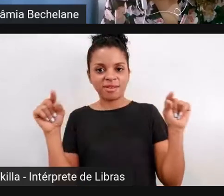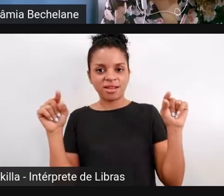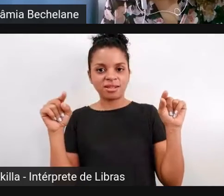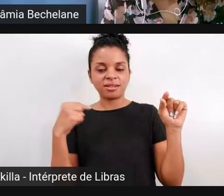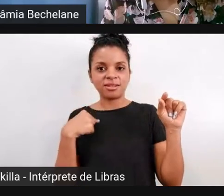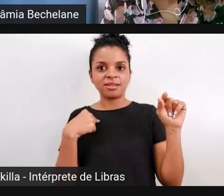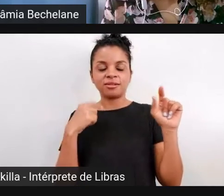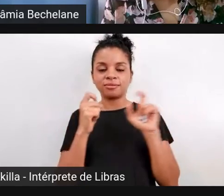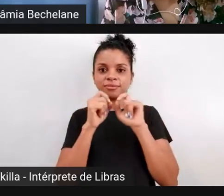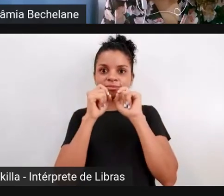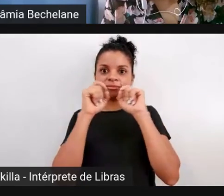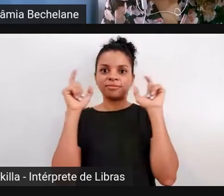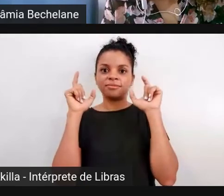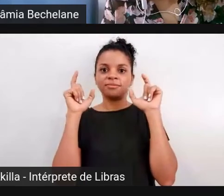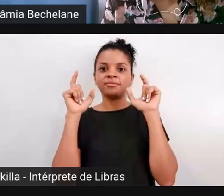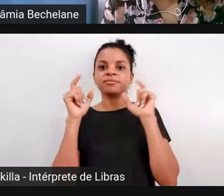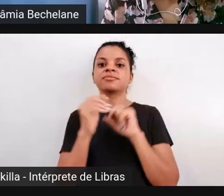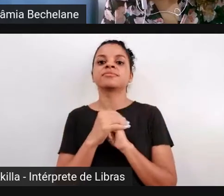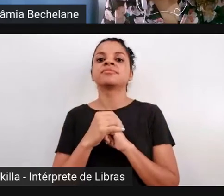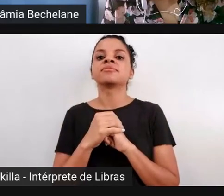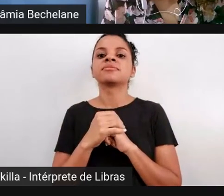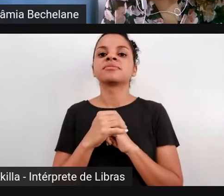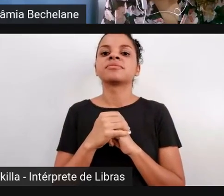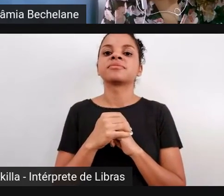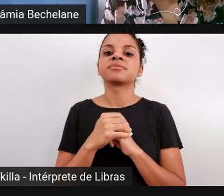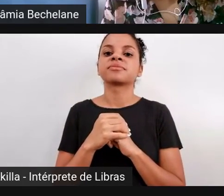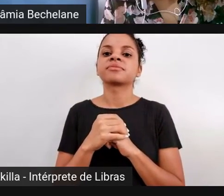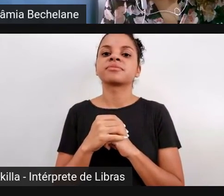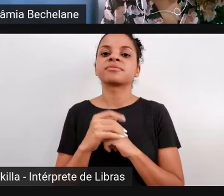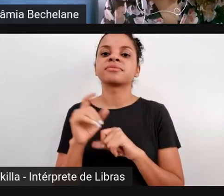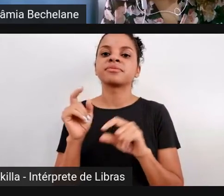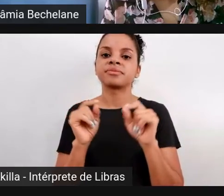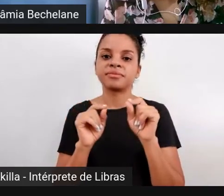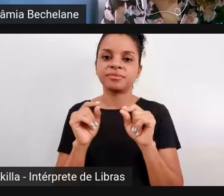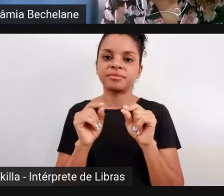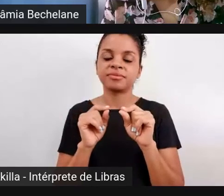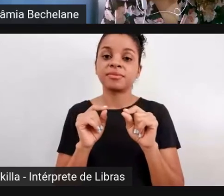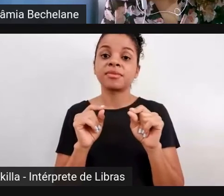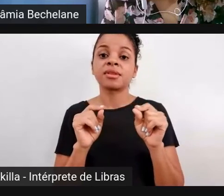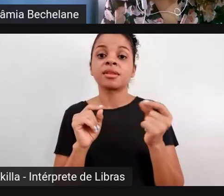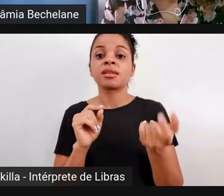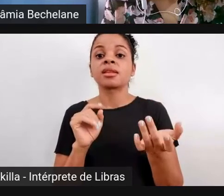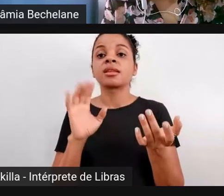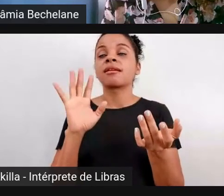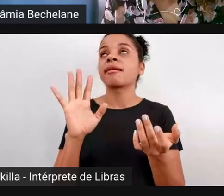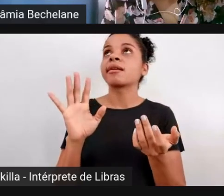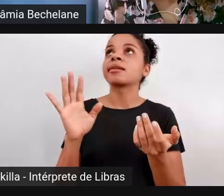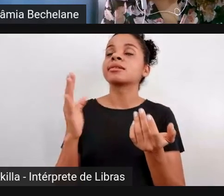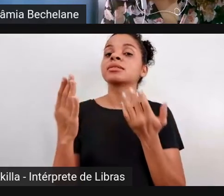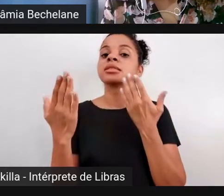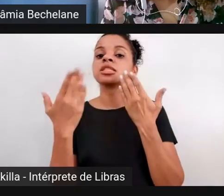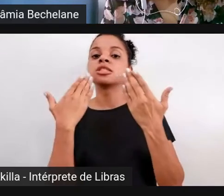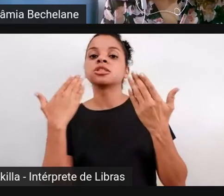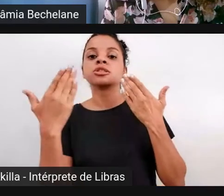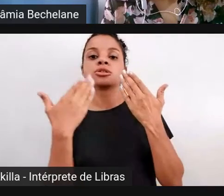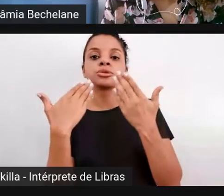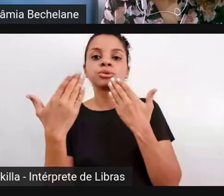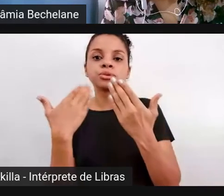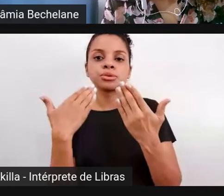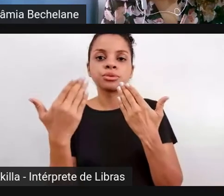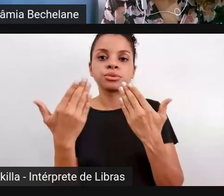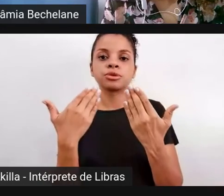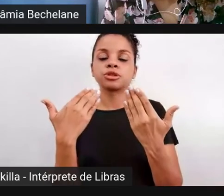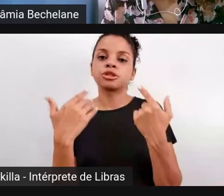né? Que foi a questão de discutir essa abordagem, digamos assim,